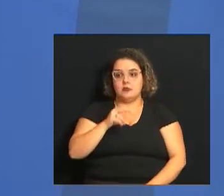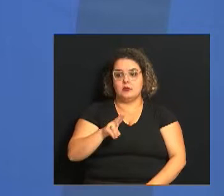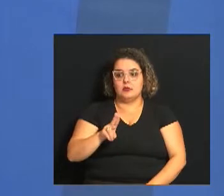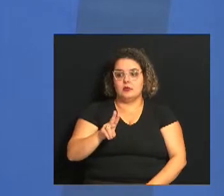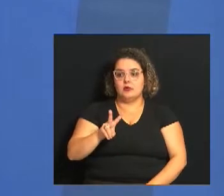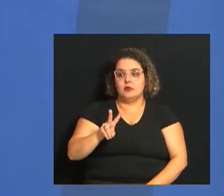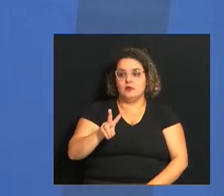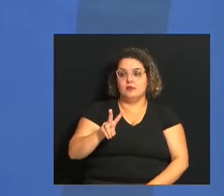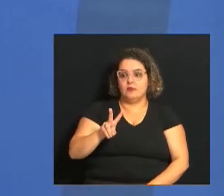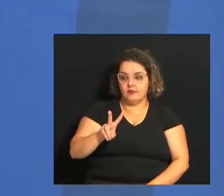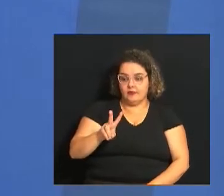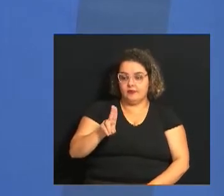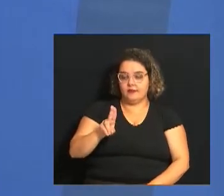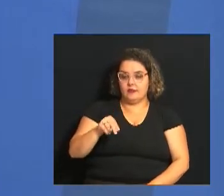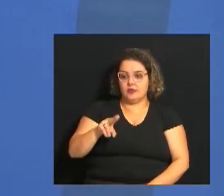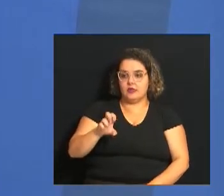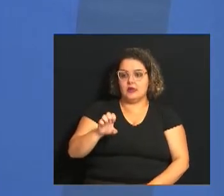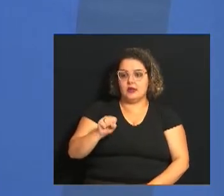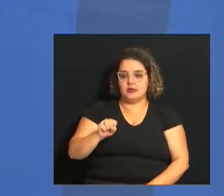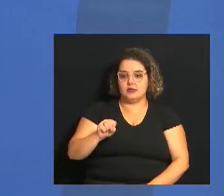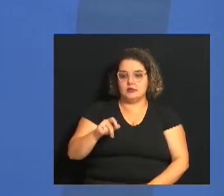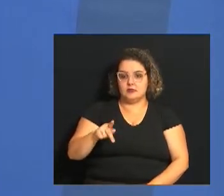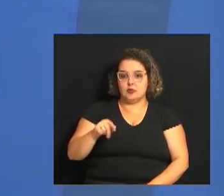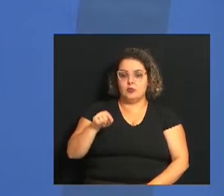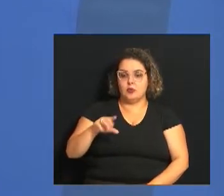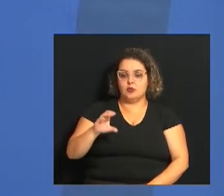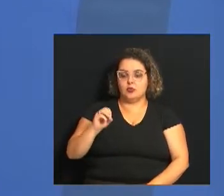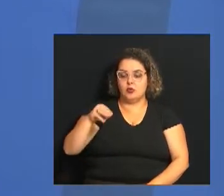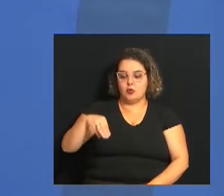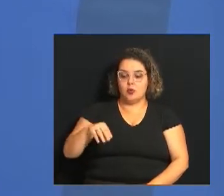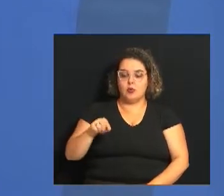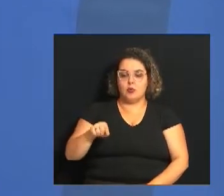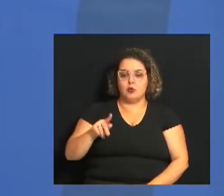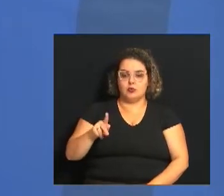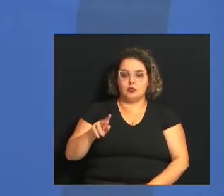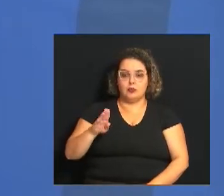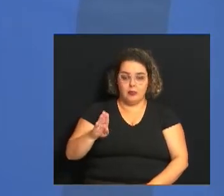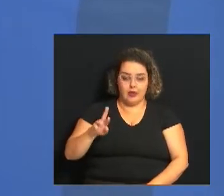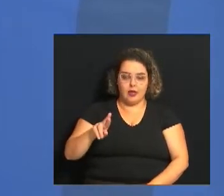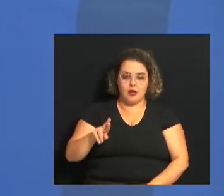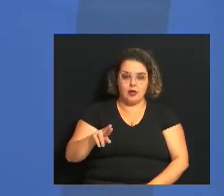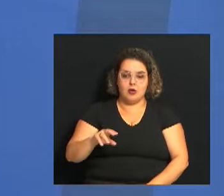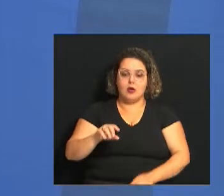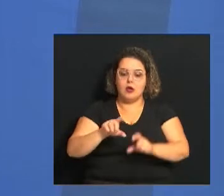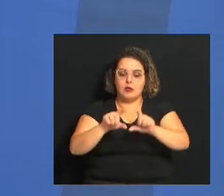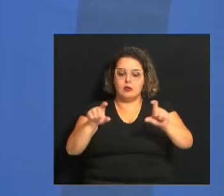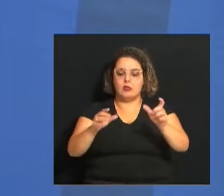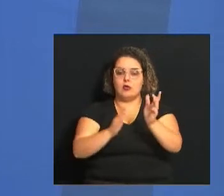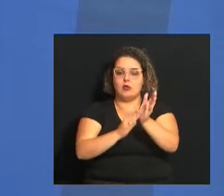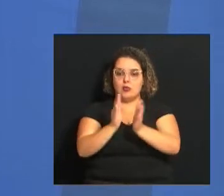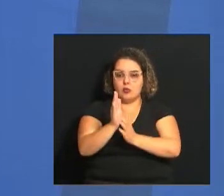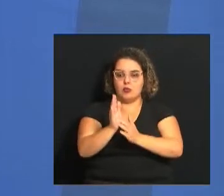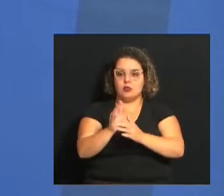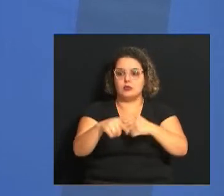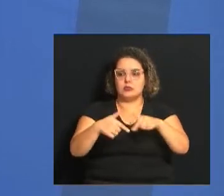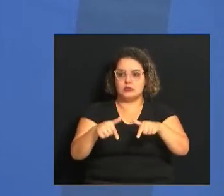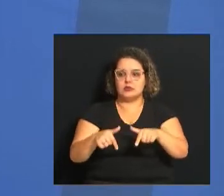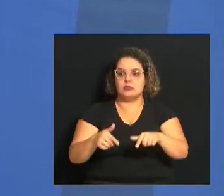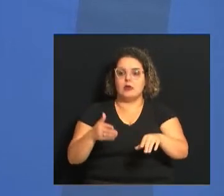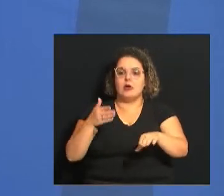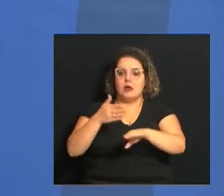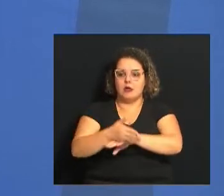vunesp.com.br. Você entra lá em concursos e empregos e aí você também entra no portal da Prefeitura. Olha,